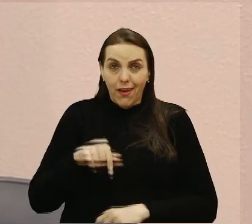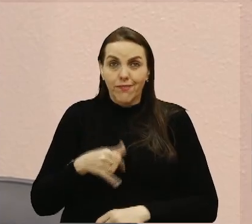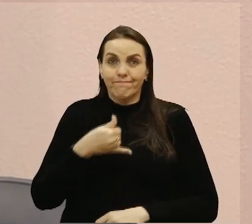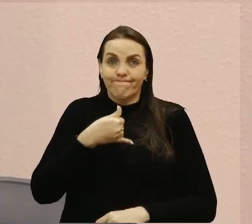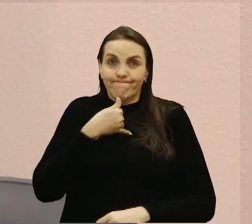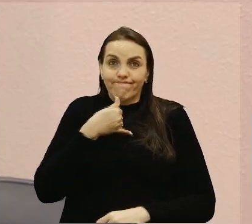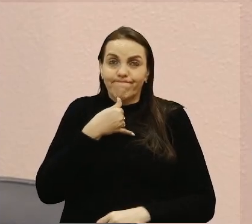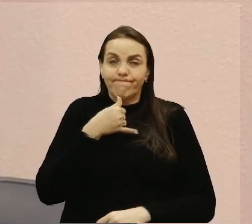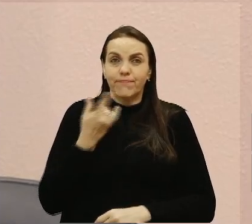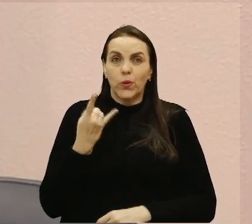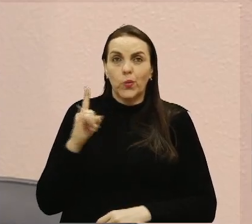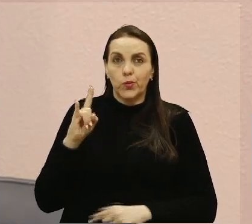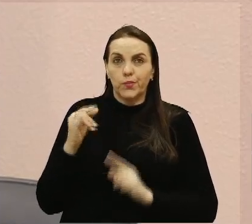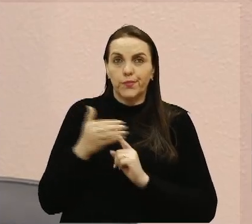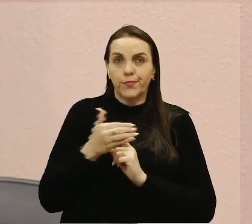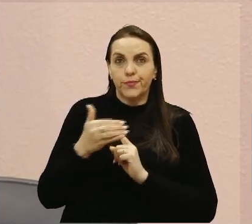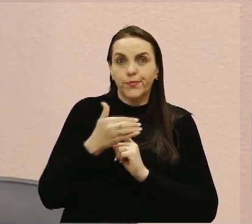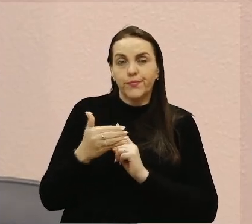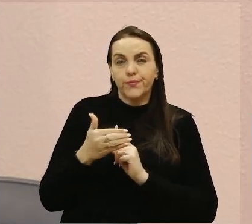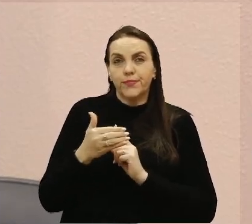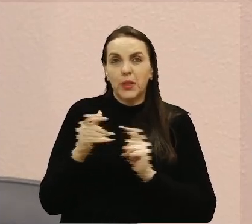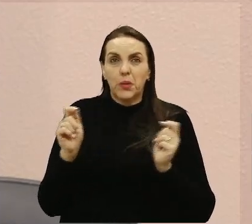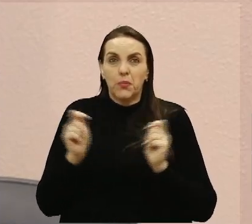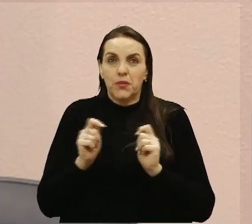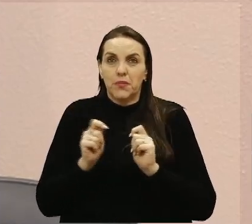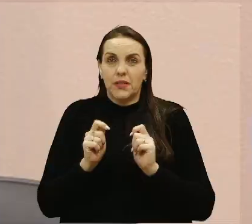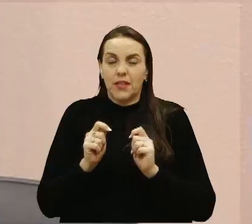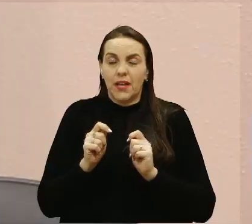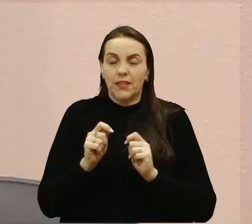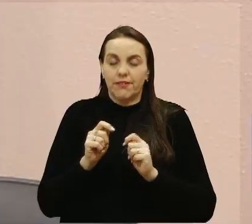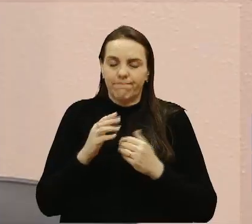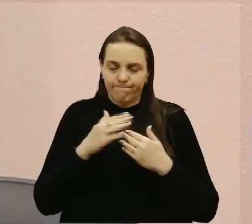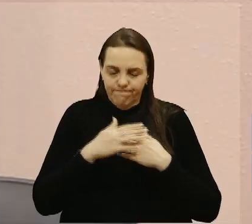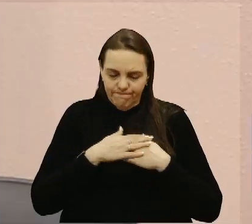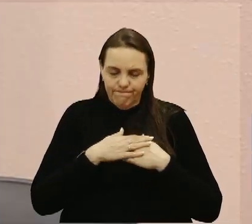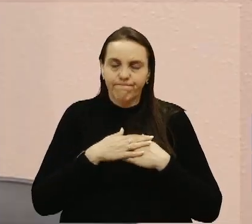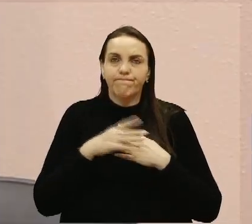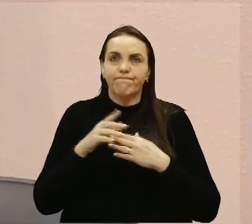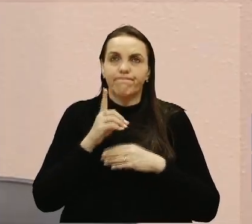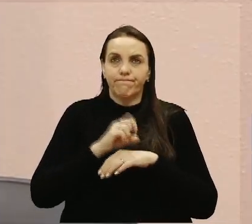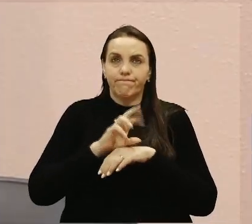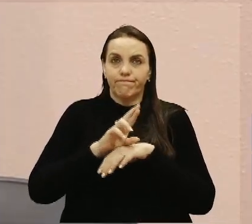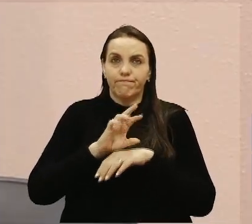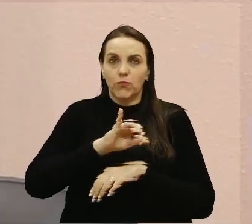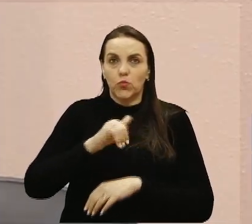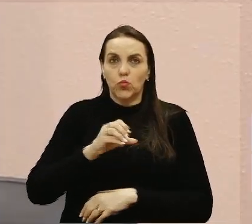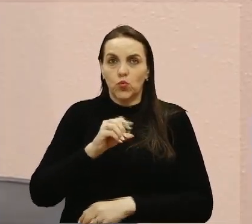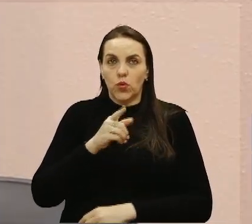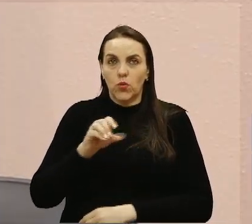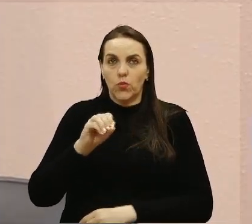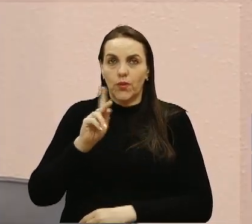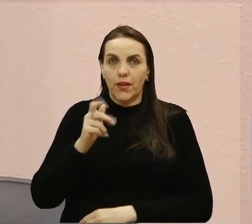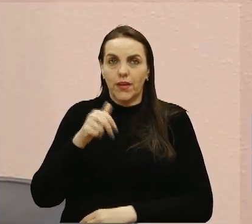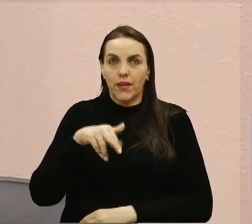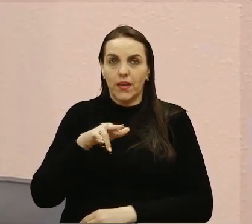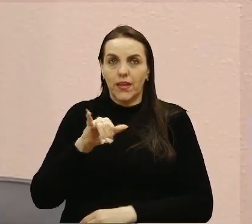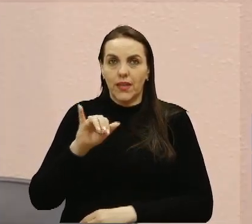legislatura, pude fazer o voto de pesar do doutor João Henrique Leoni Ramos, uma